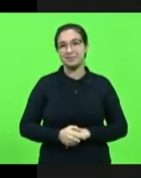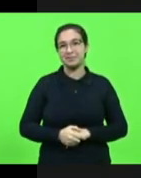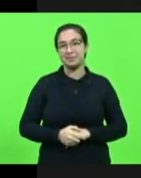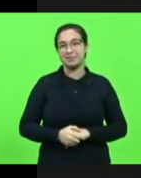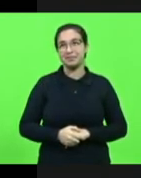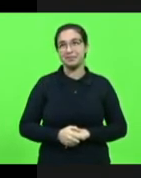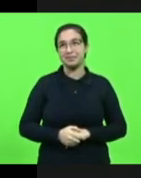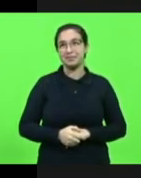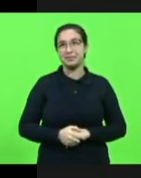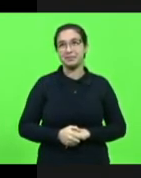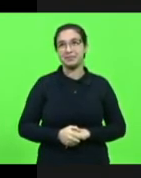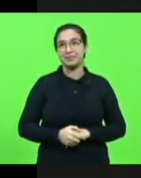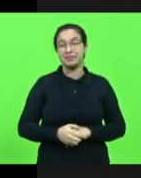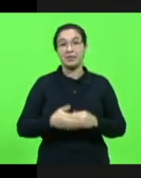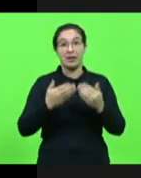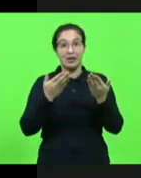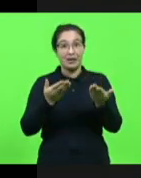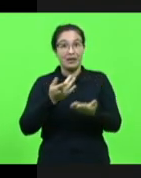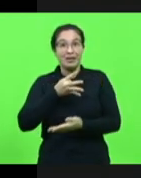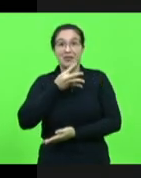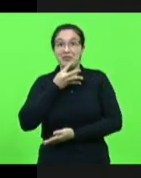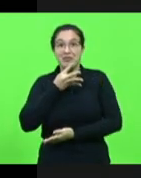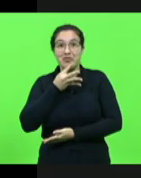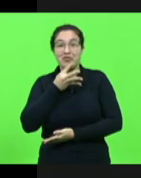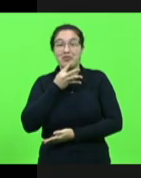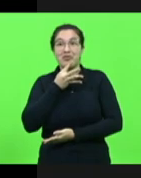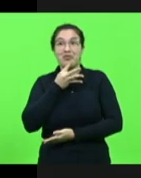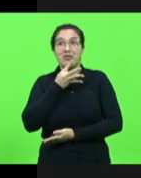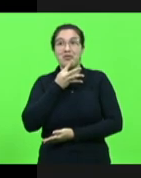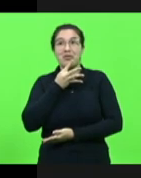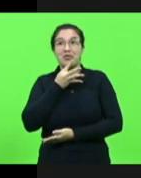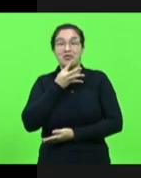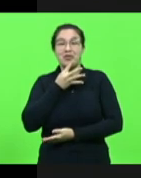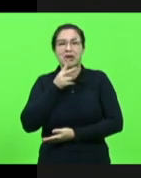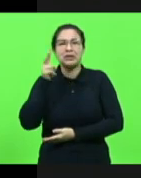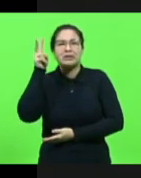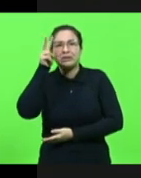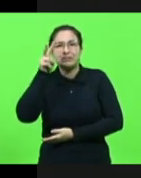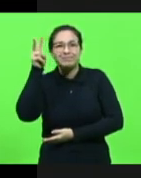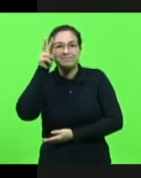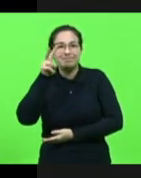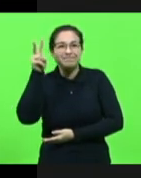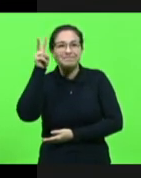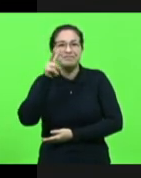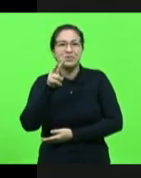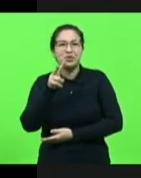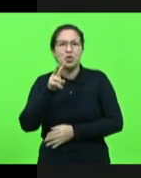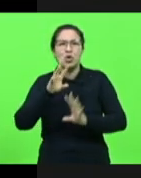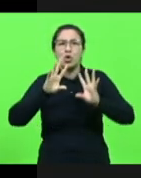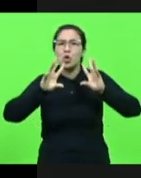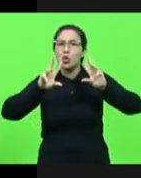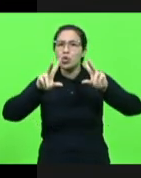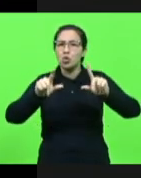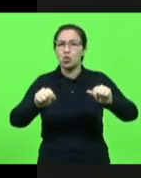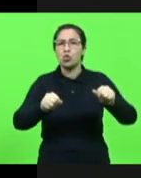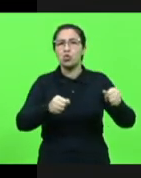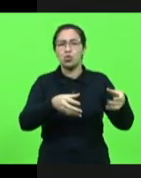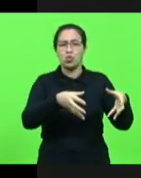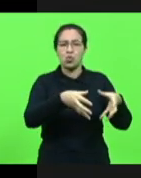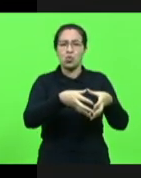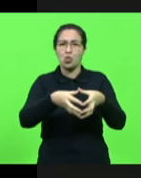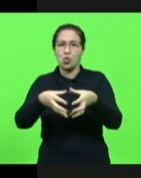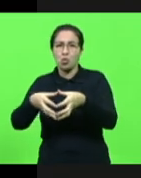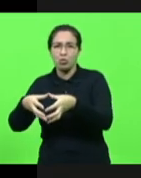também conhece muito a história de todos os setores do nosso